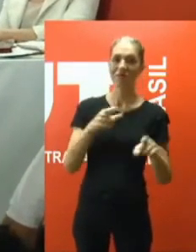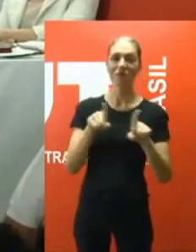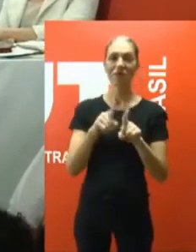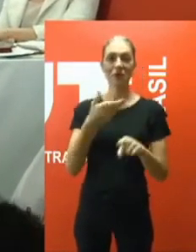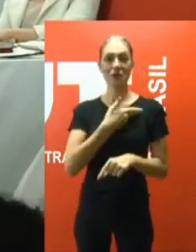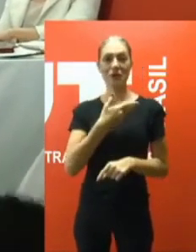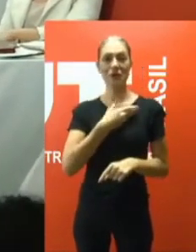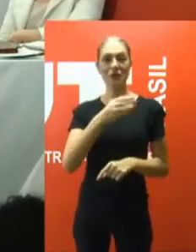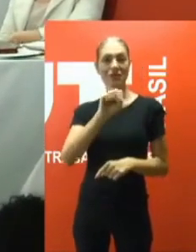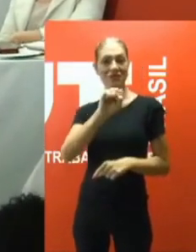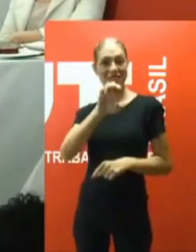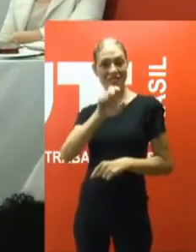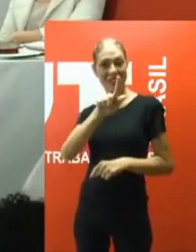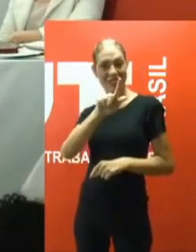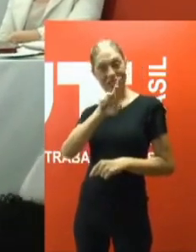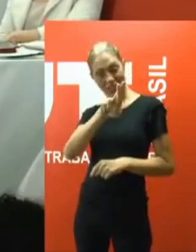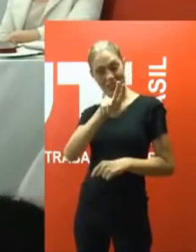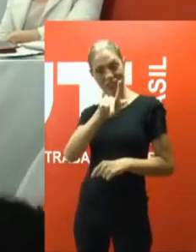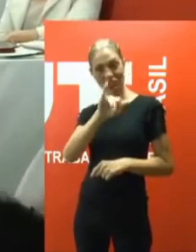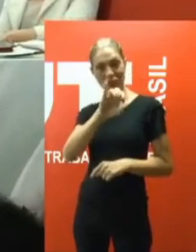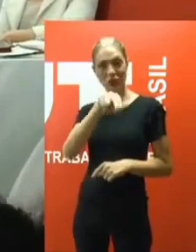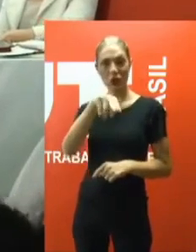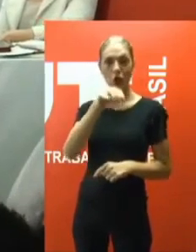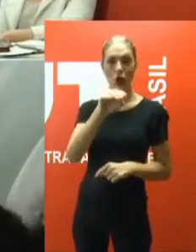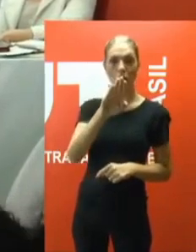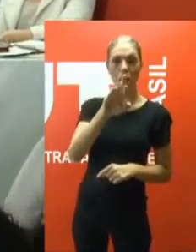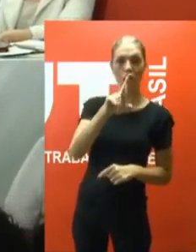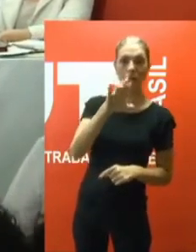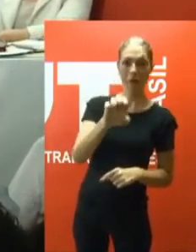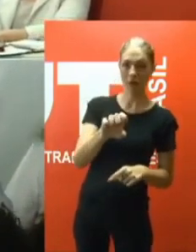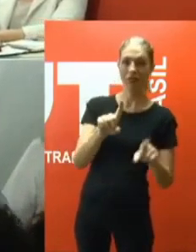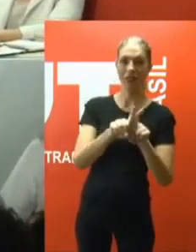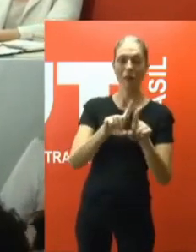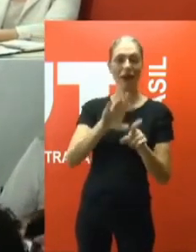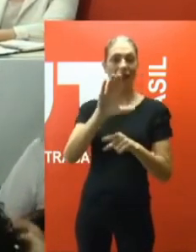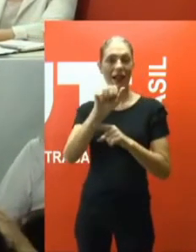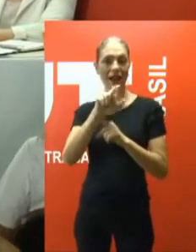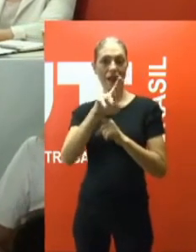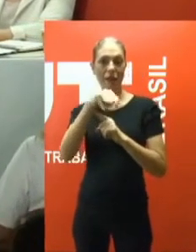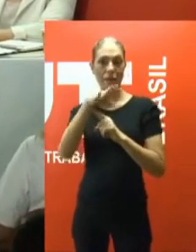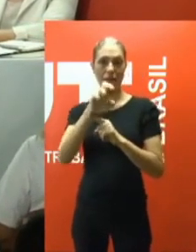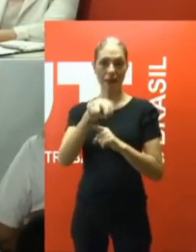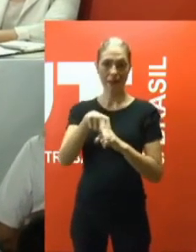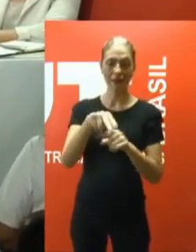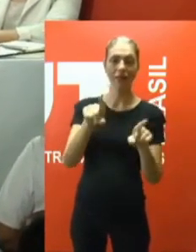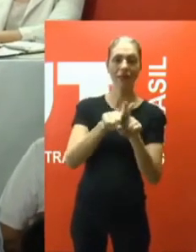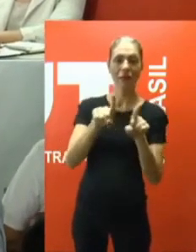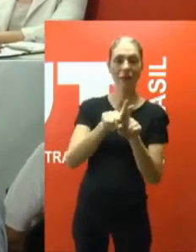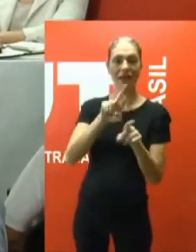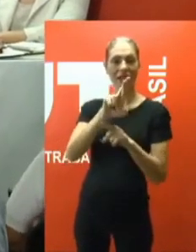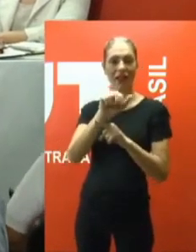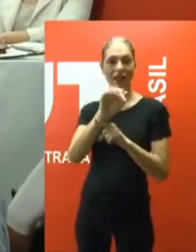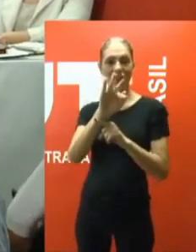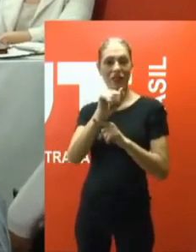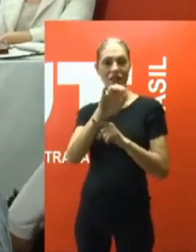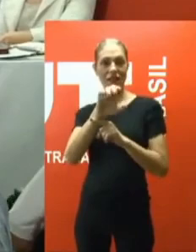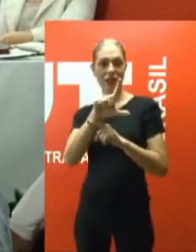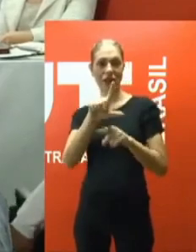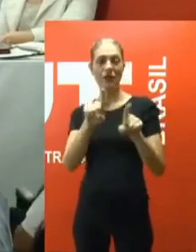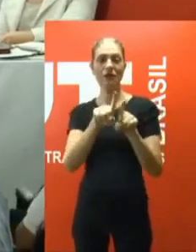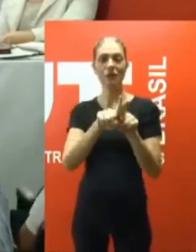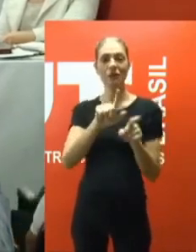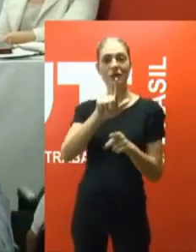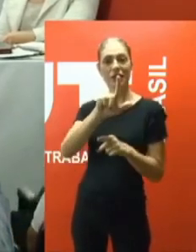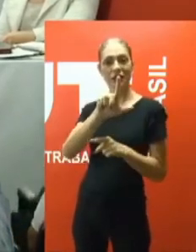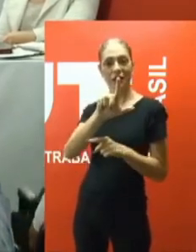Nobre, companheira Carmen, companheiro Rafael e companheira Gleice, companheiros dirigentes